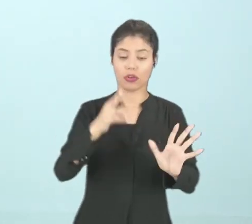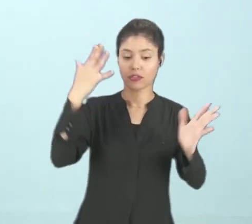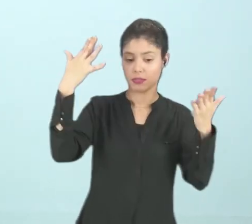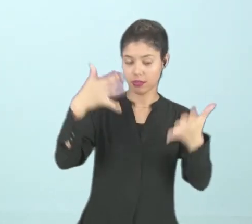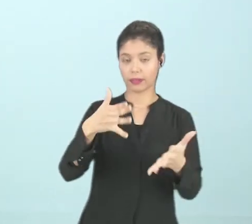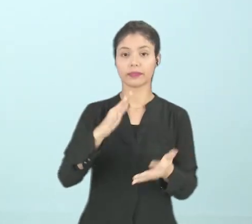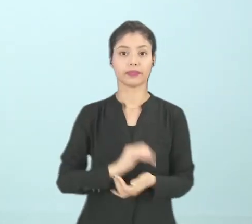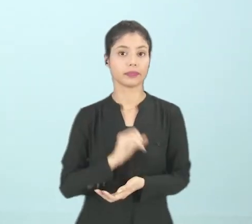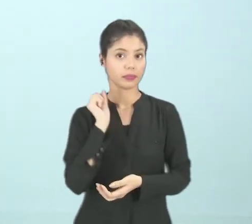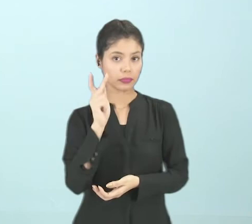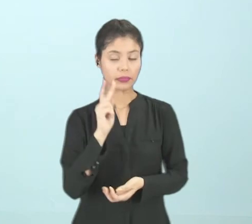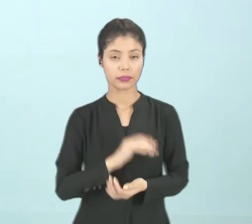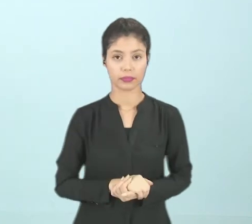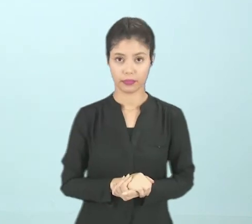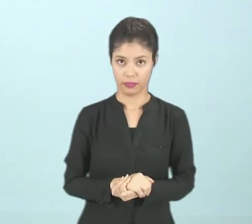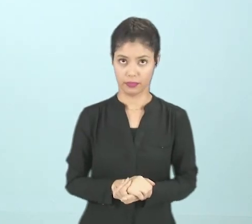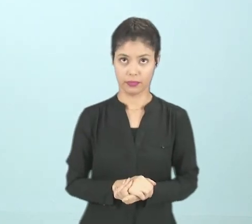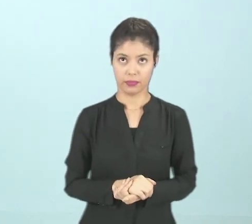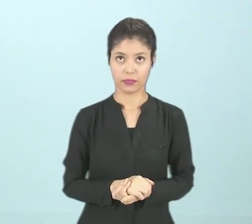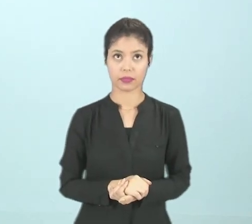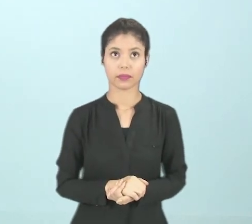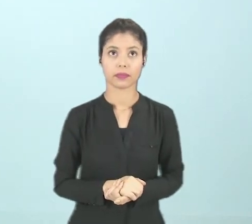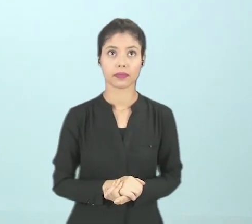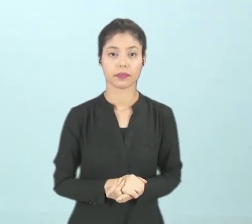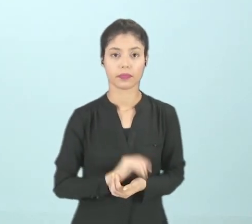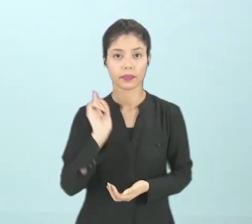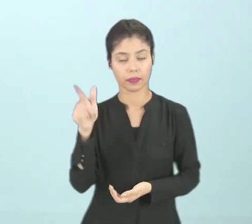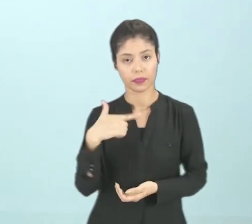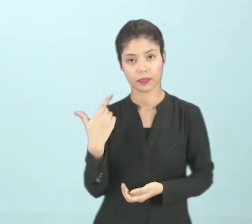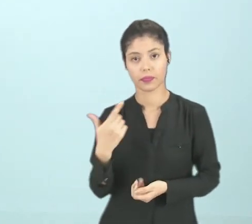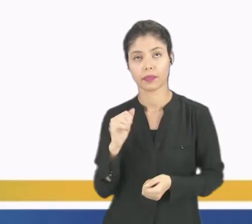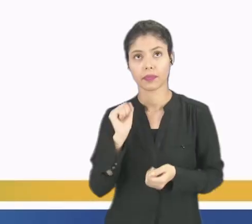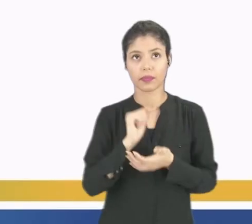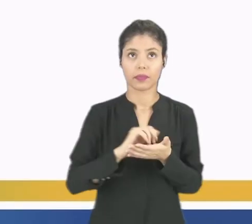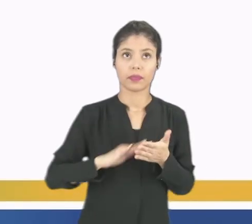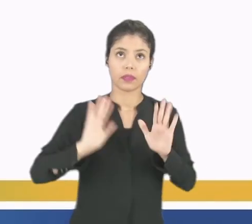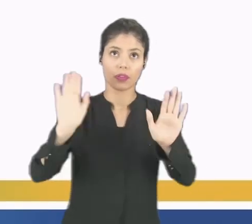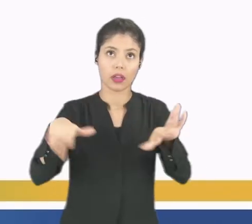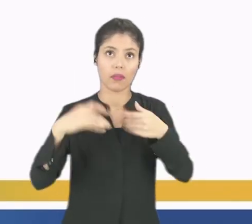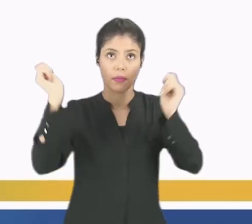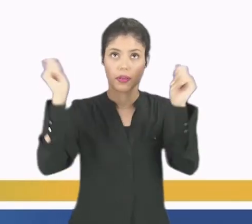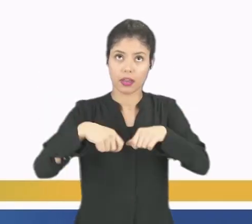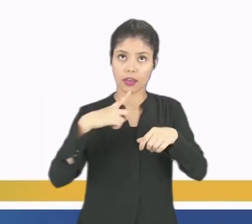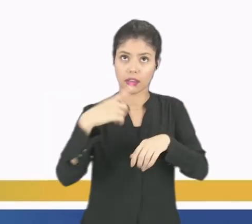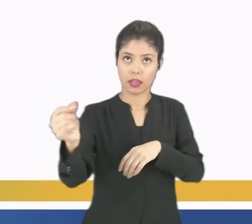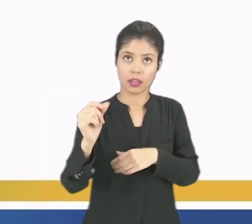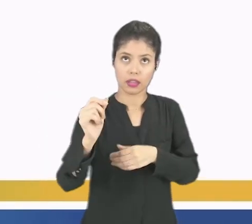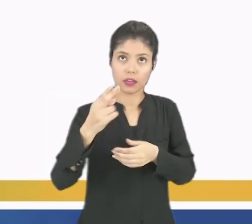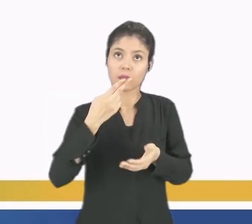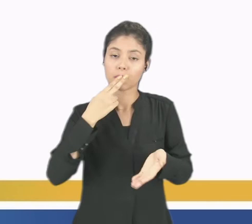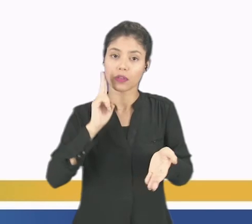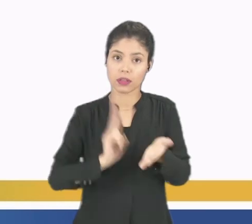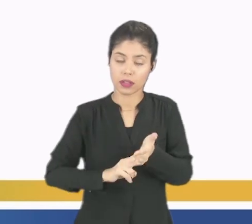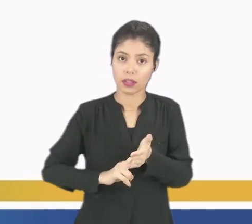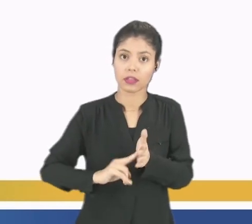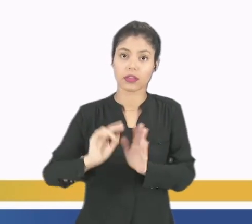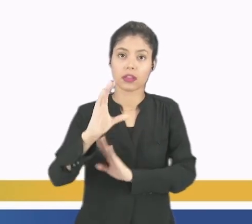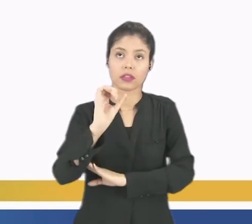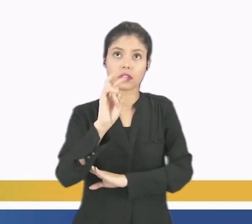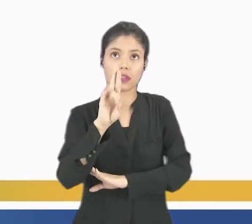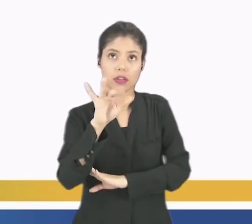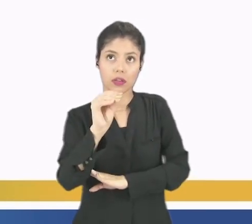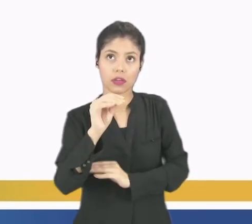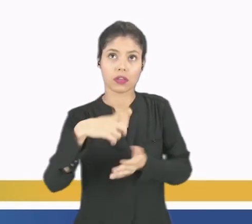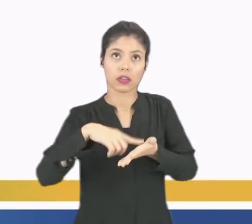resultado, ok? Então, vamos para uma próxima situação aí. Qual a probabilidade de sair uma carta de ouros